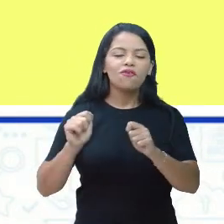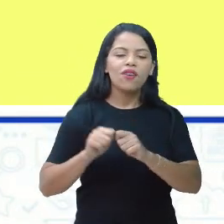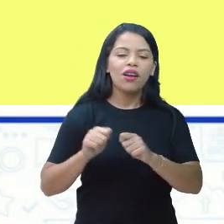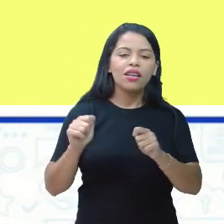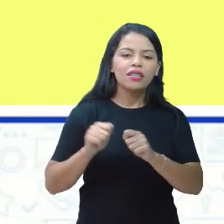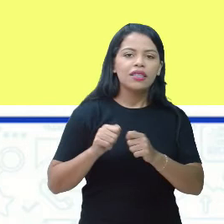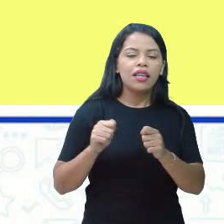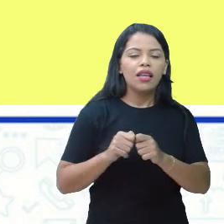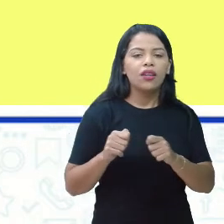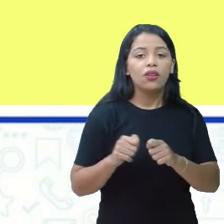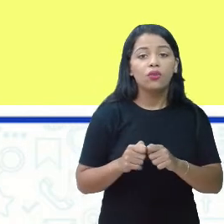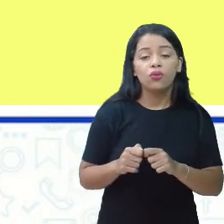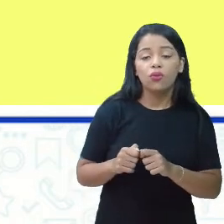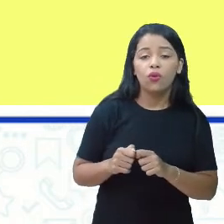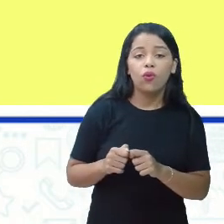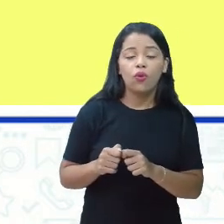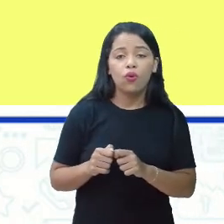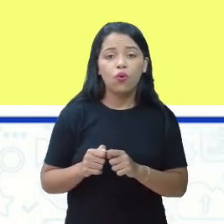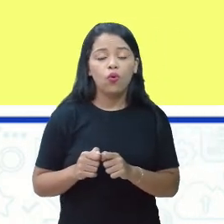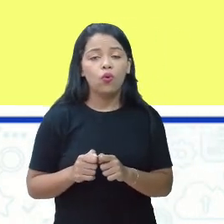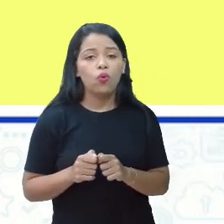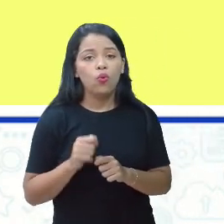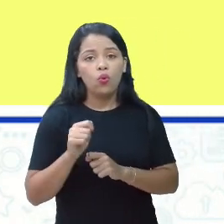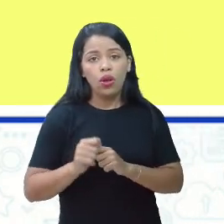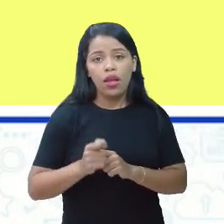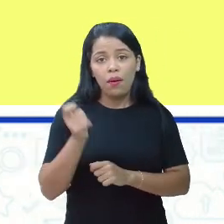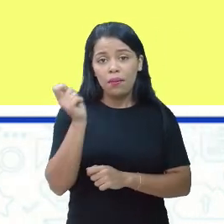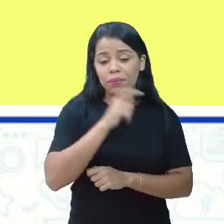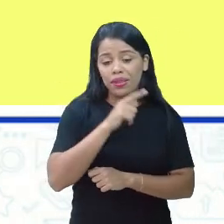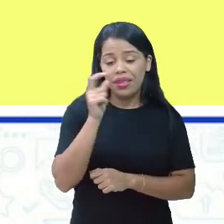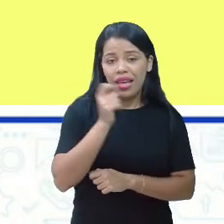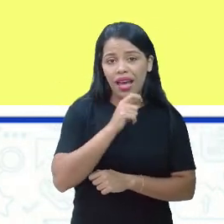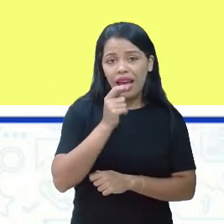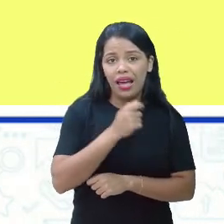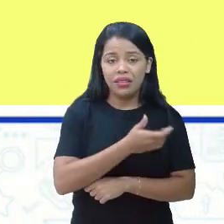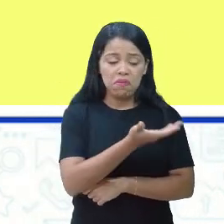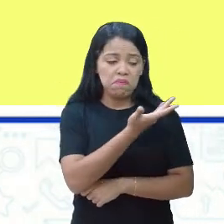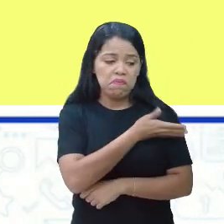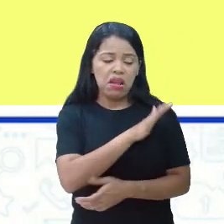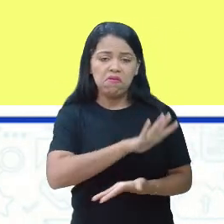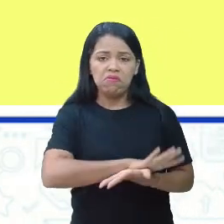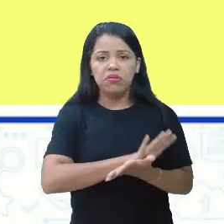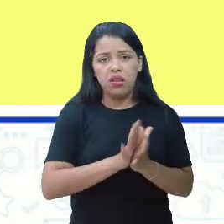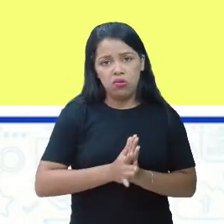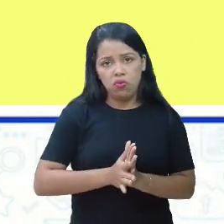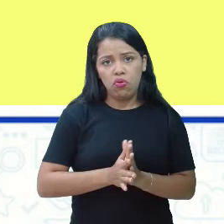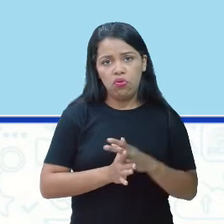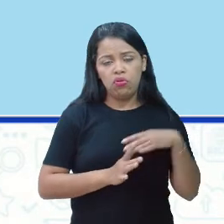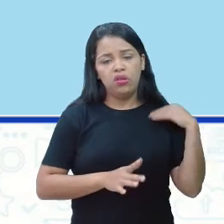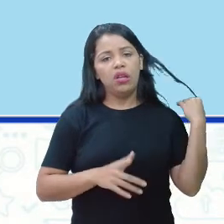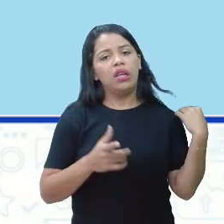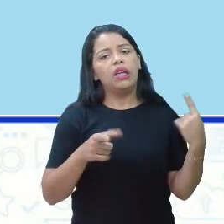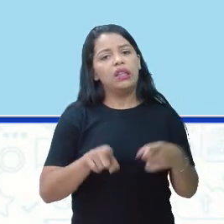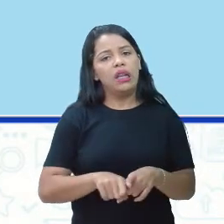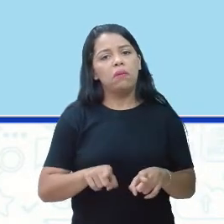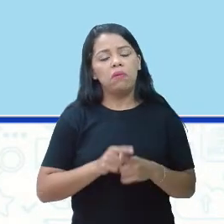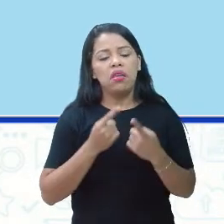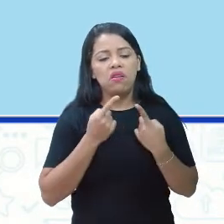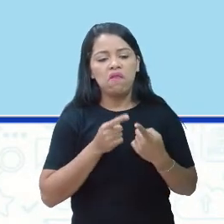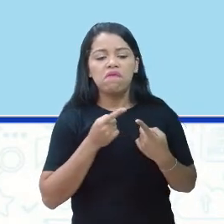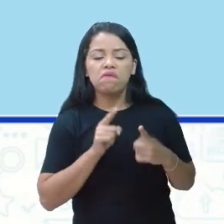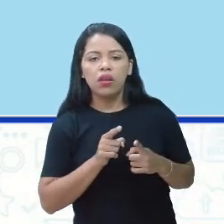abordagem preconceituosa e ofensiva de determinados temas.